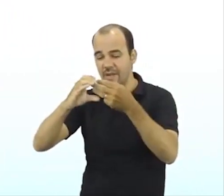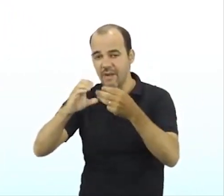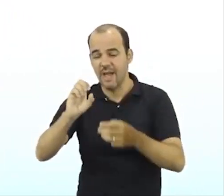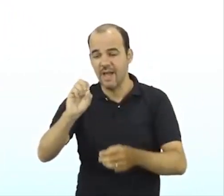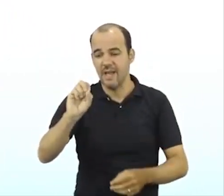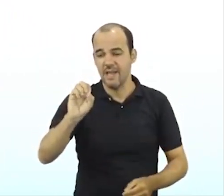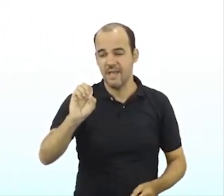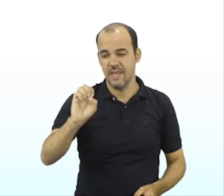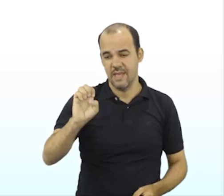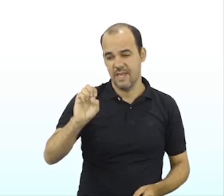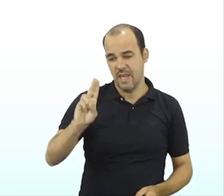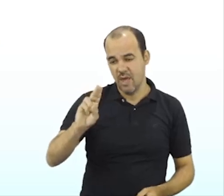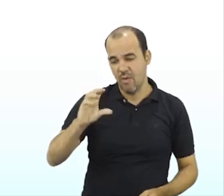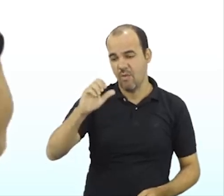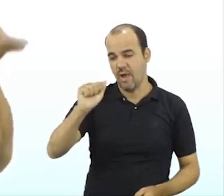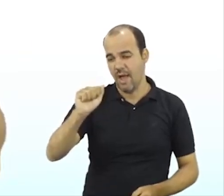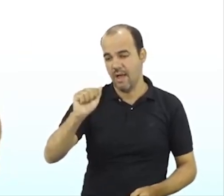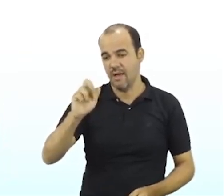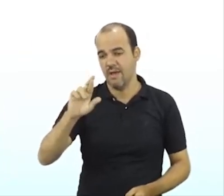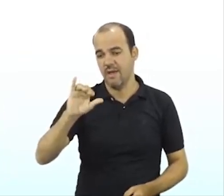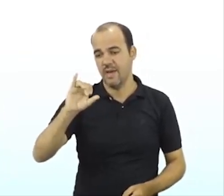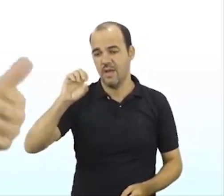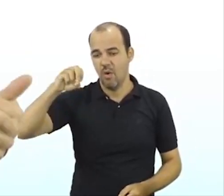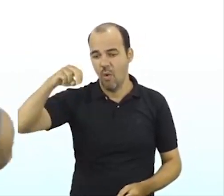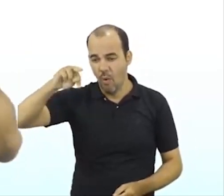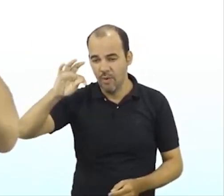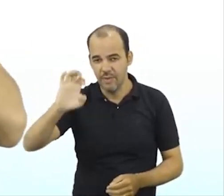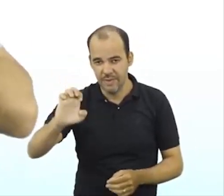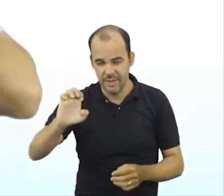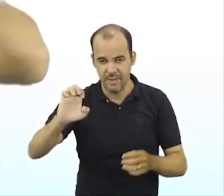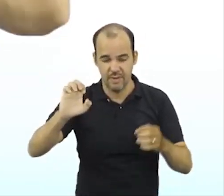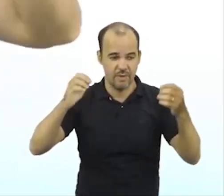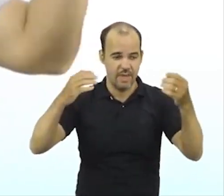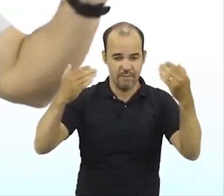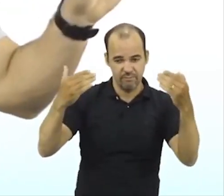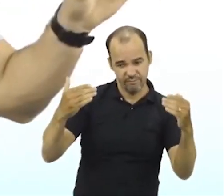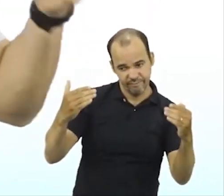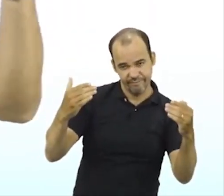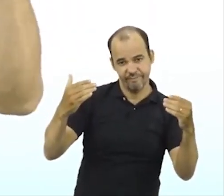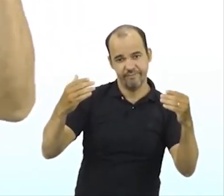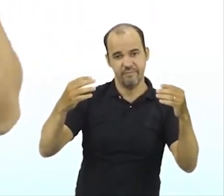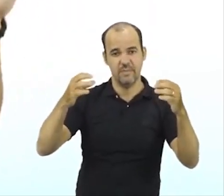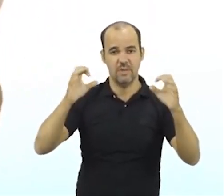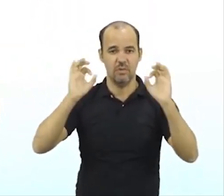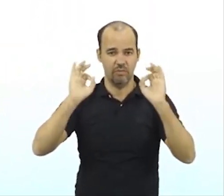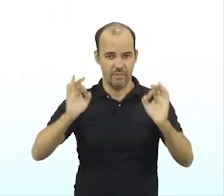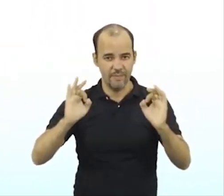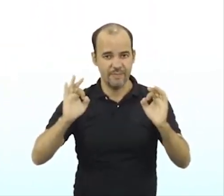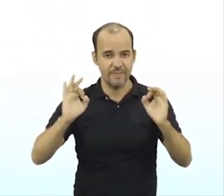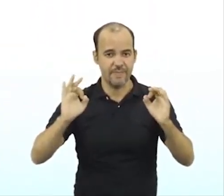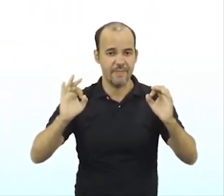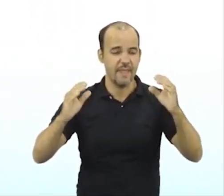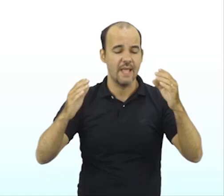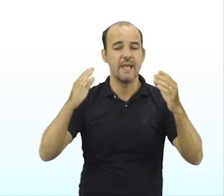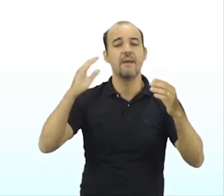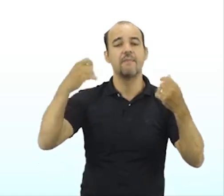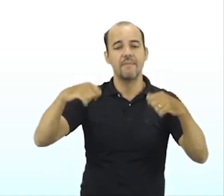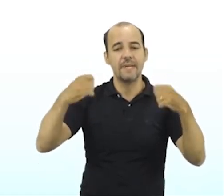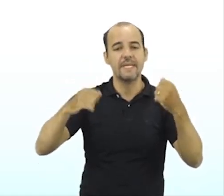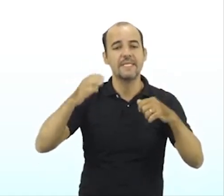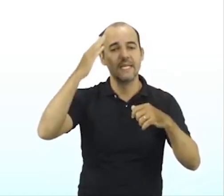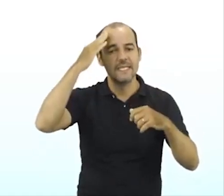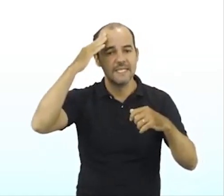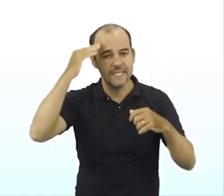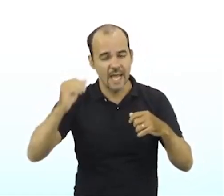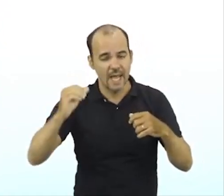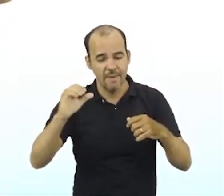lugar. Presta atenção. A principal forma de classificação disparada das células é você saber o que é uma